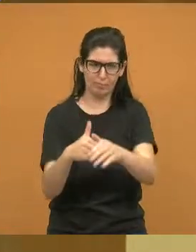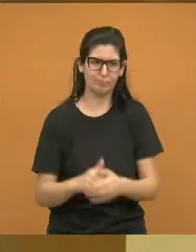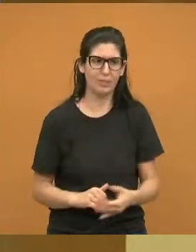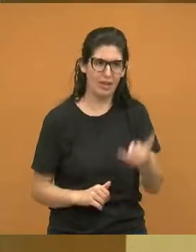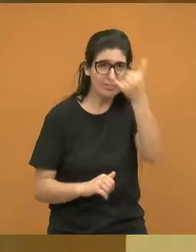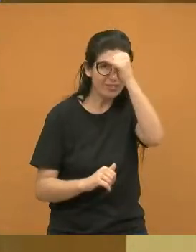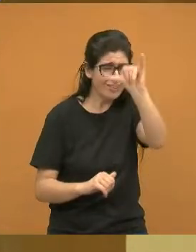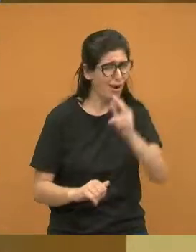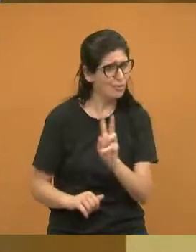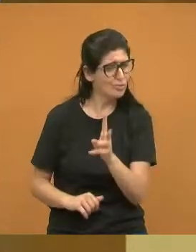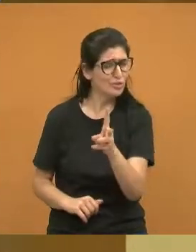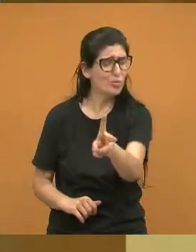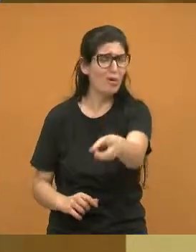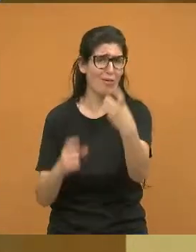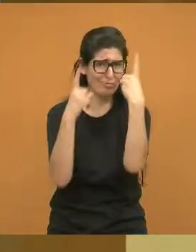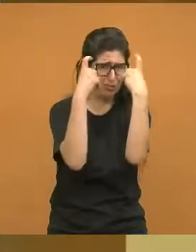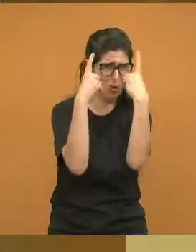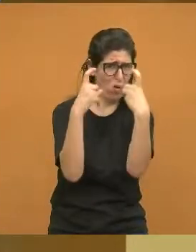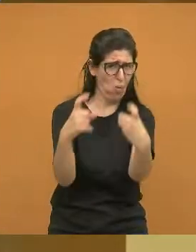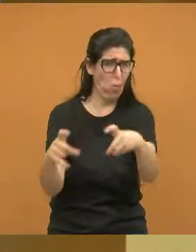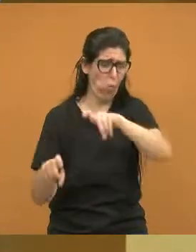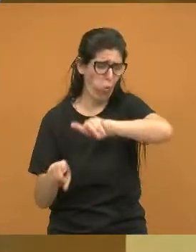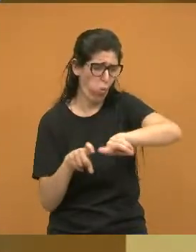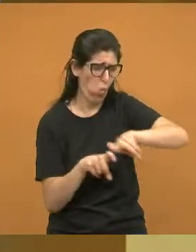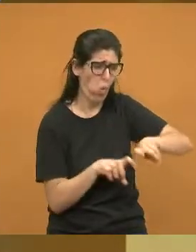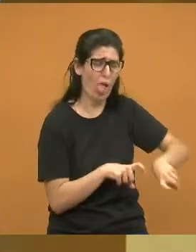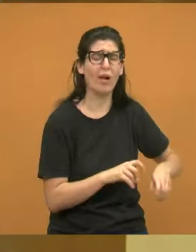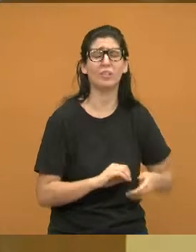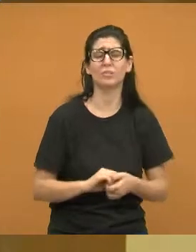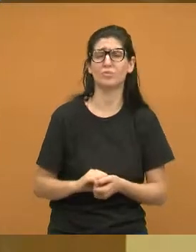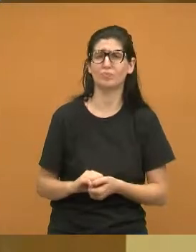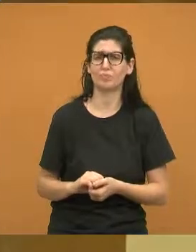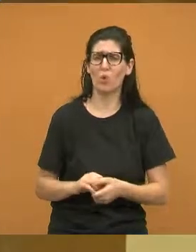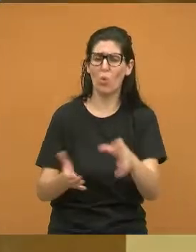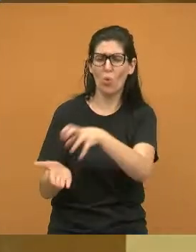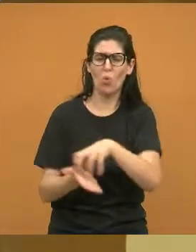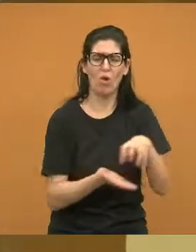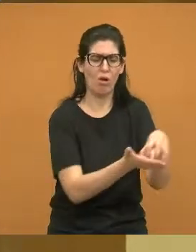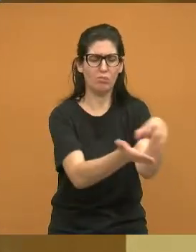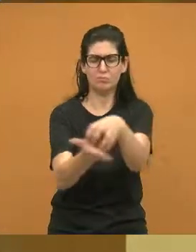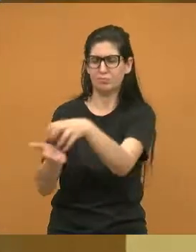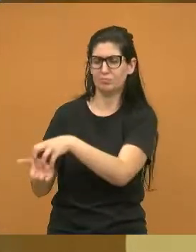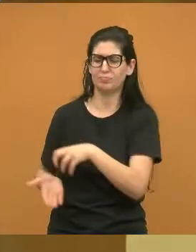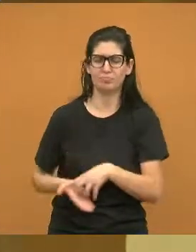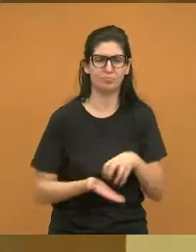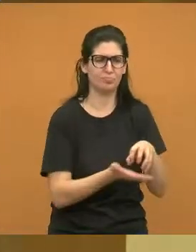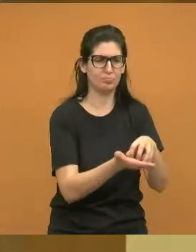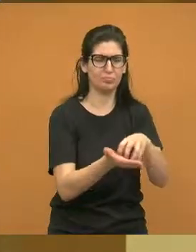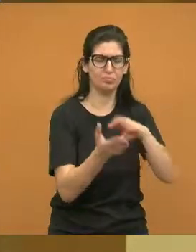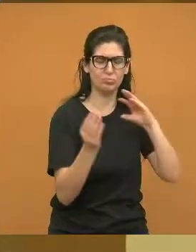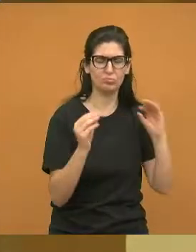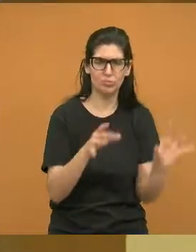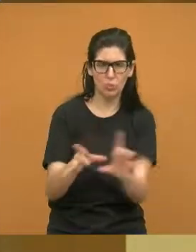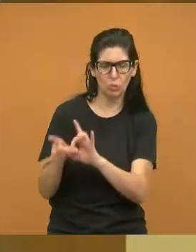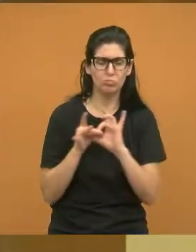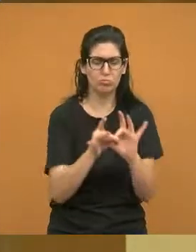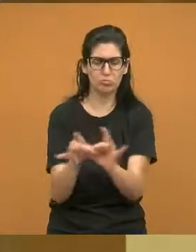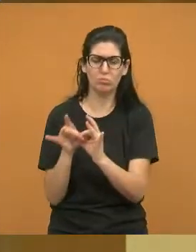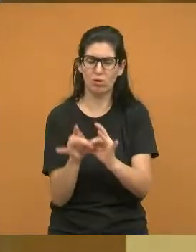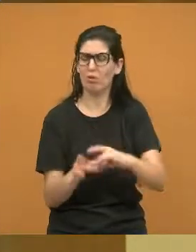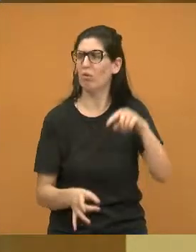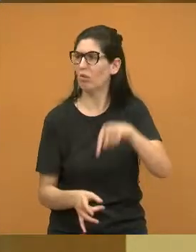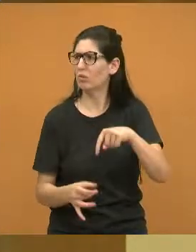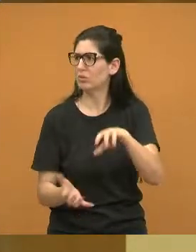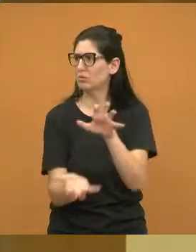informações circulem mais entre as secretarias, entre os conselhos da cidade, para que a gente possa, aqui de Jacareí, dar